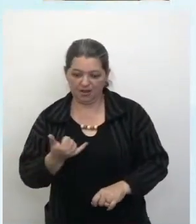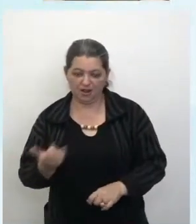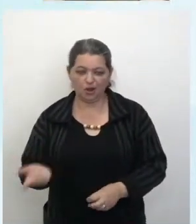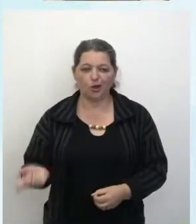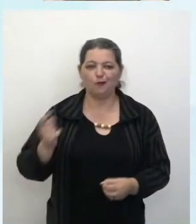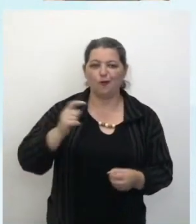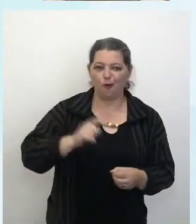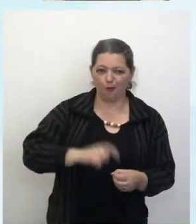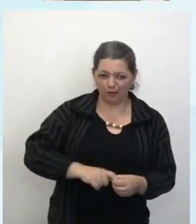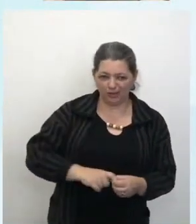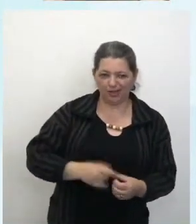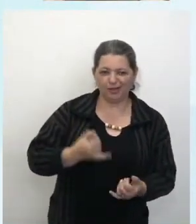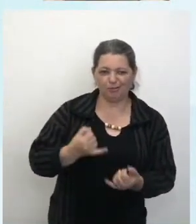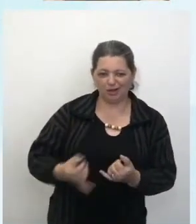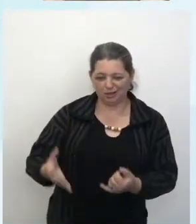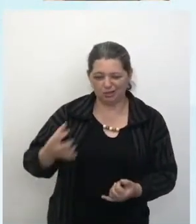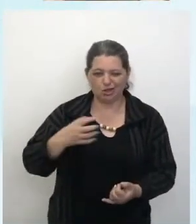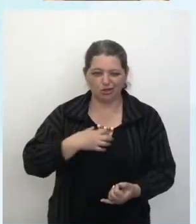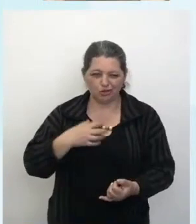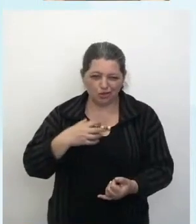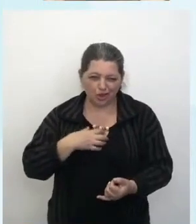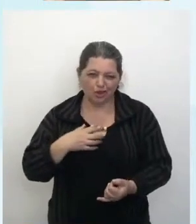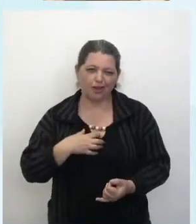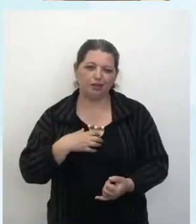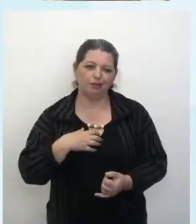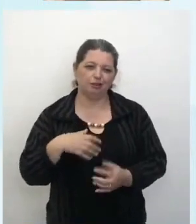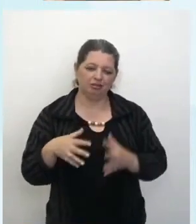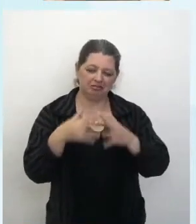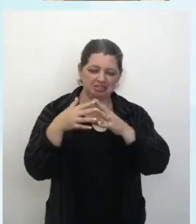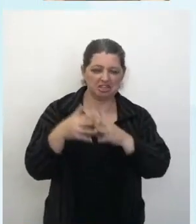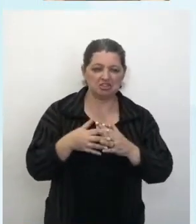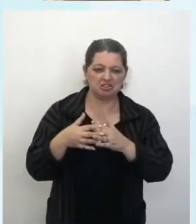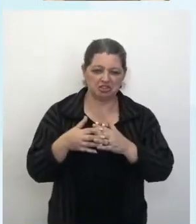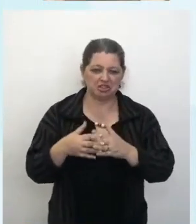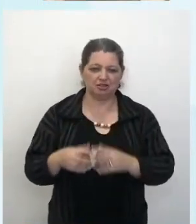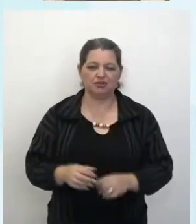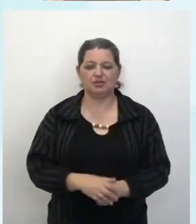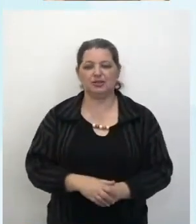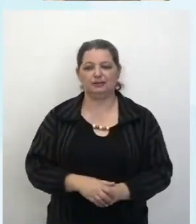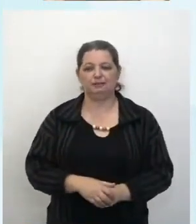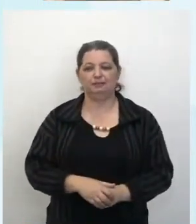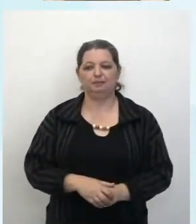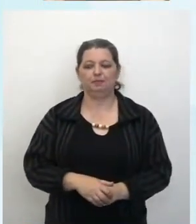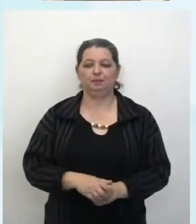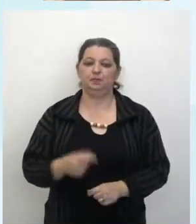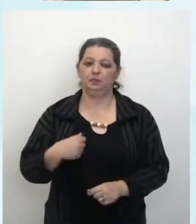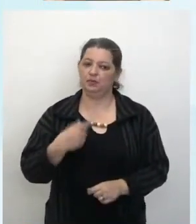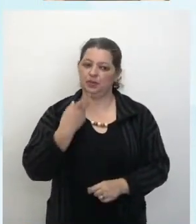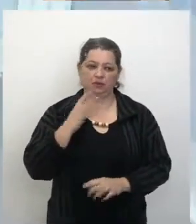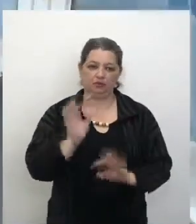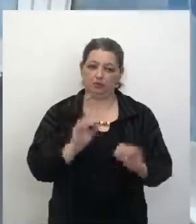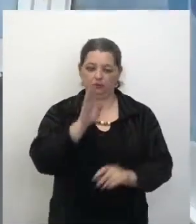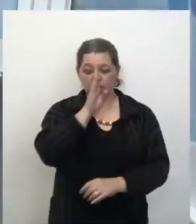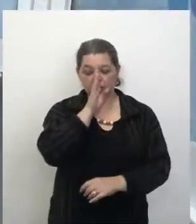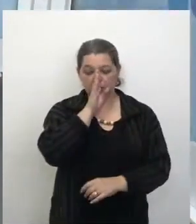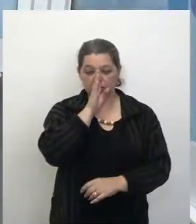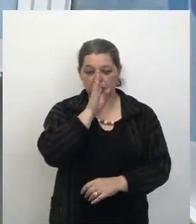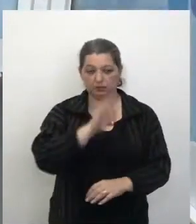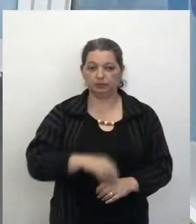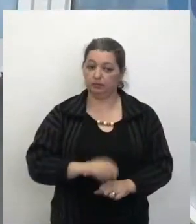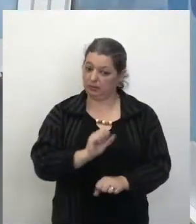e já tem um pouco do dinheiro que tô muito rica a gente já matou em matar mas eu não vou falar não vai lá